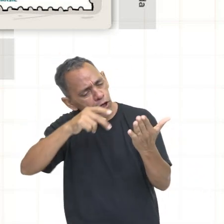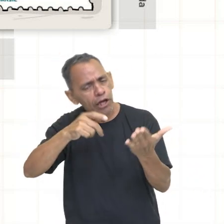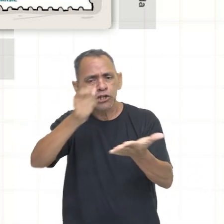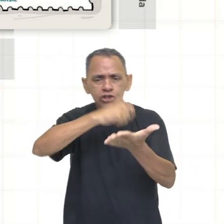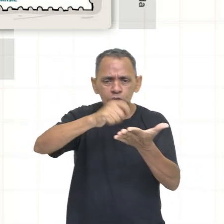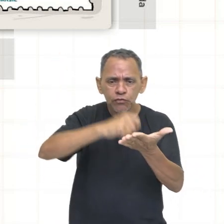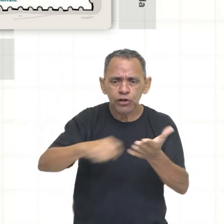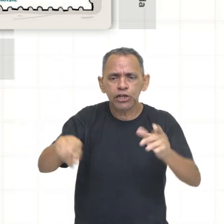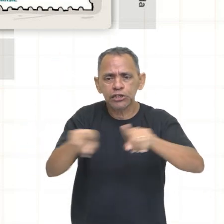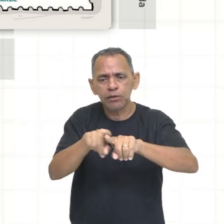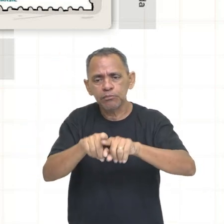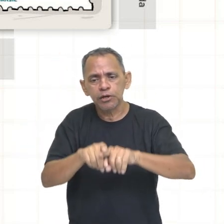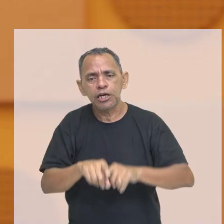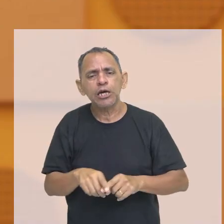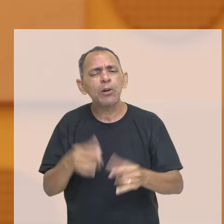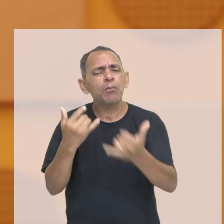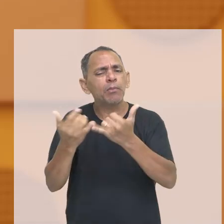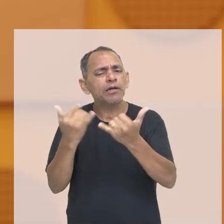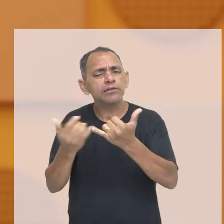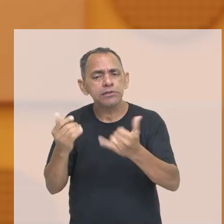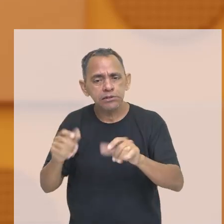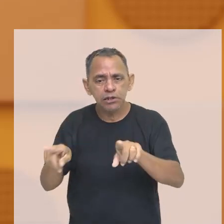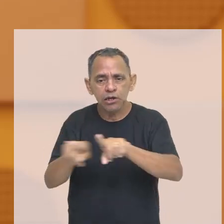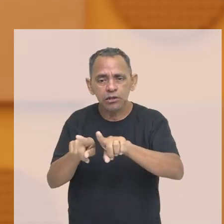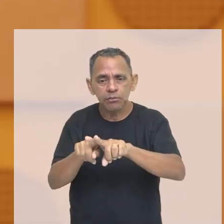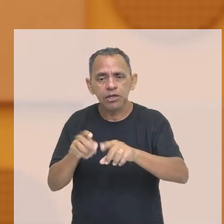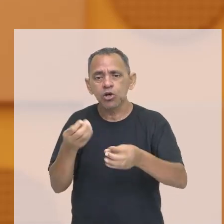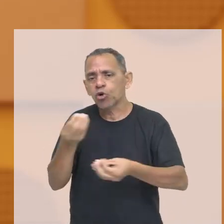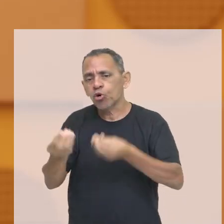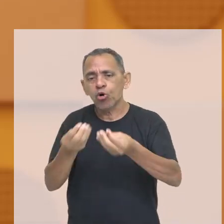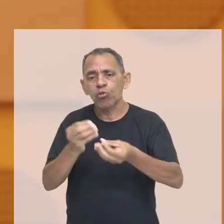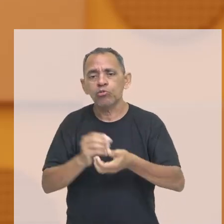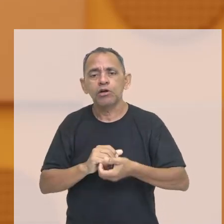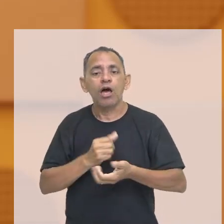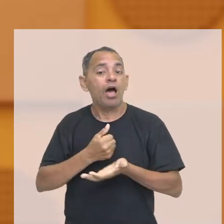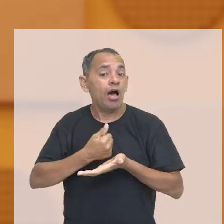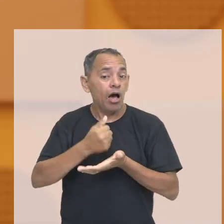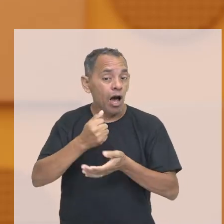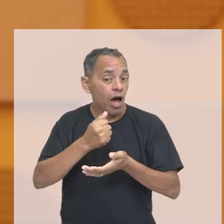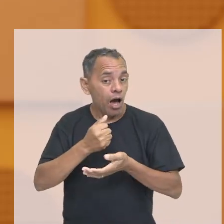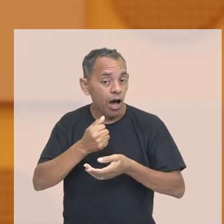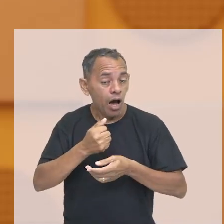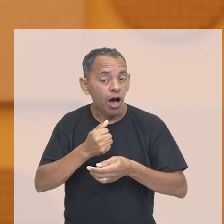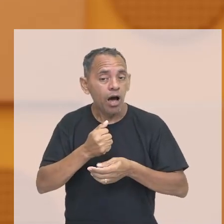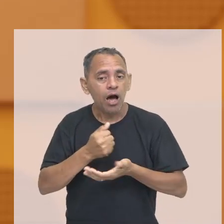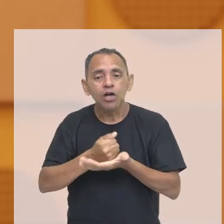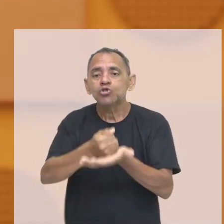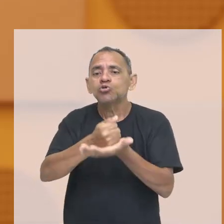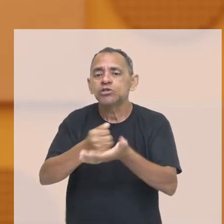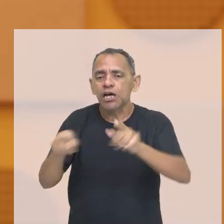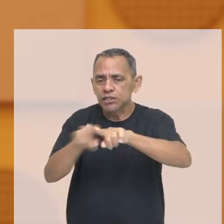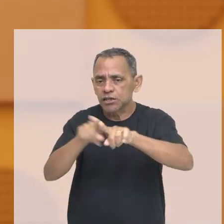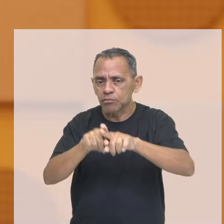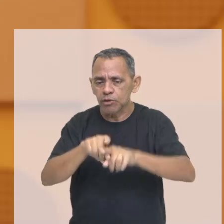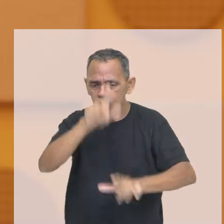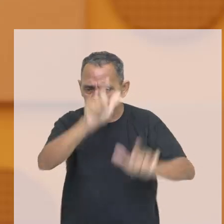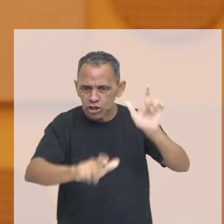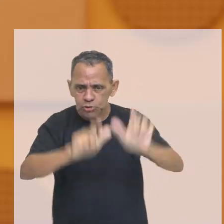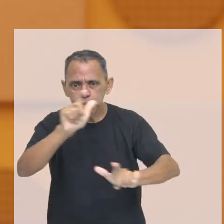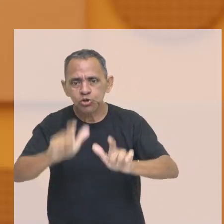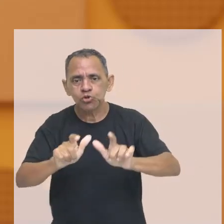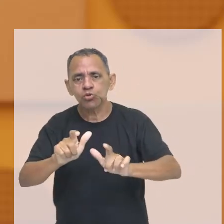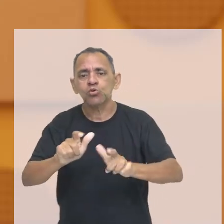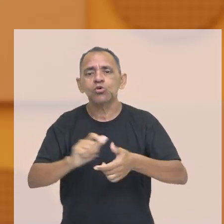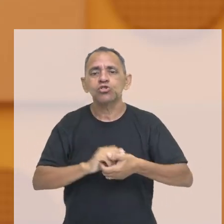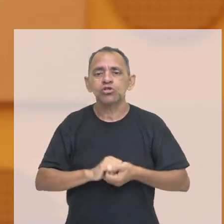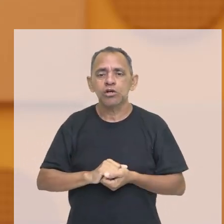analfabetismo funcional que começou a surgir com a aplicabilidade do Mobral. Mas qual era a ideia naquele momento, né? Fazer com que os